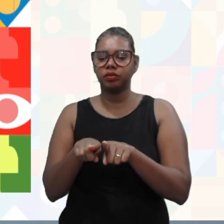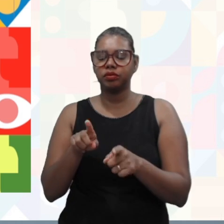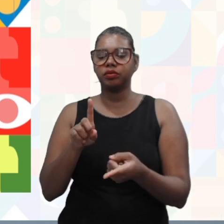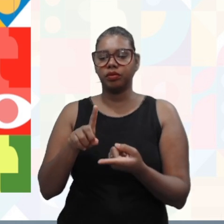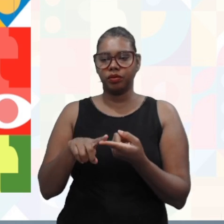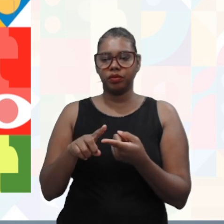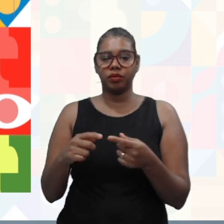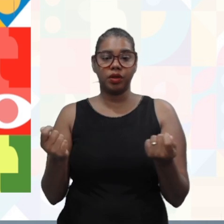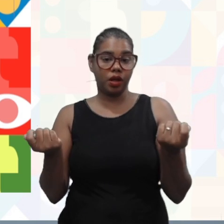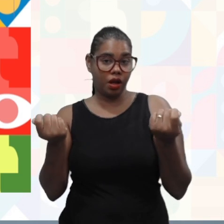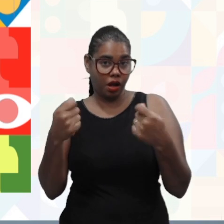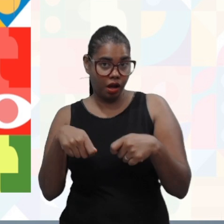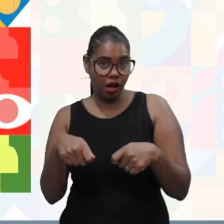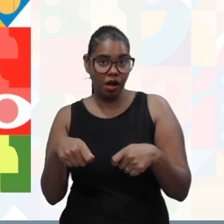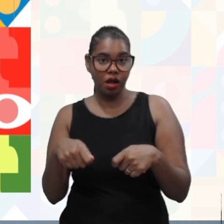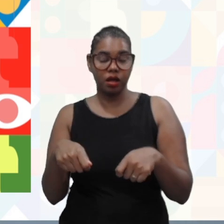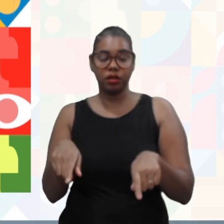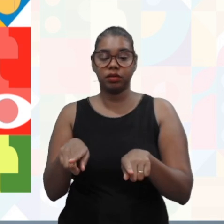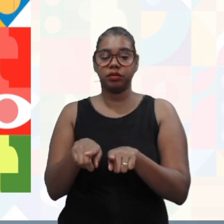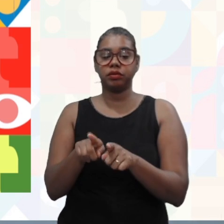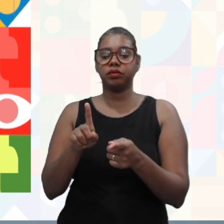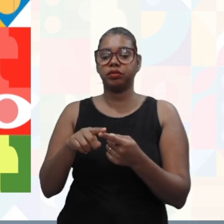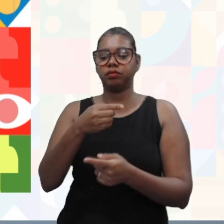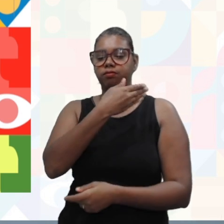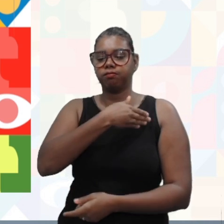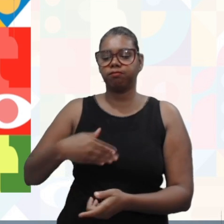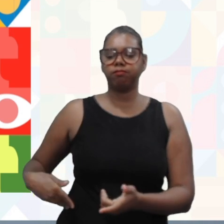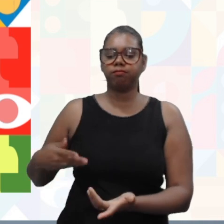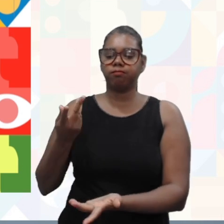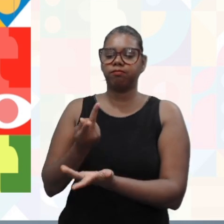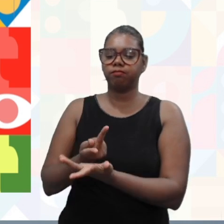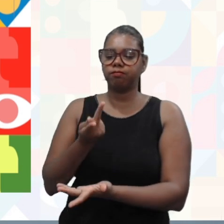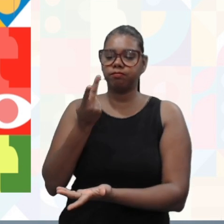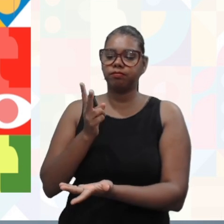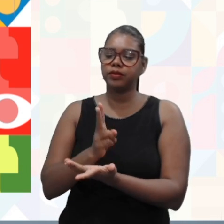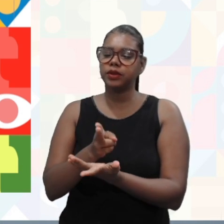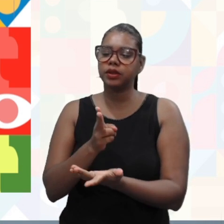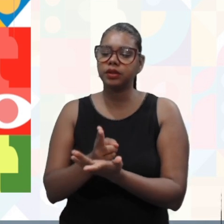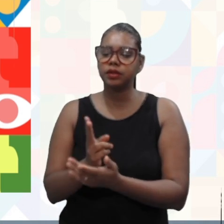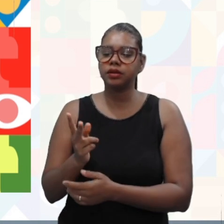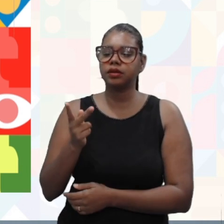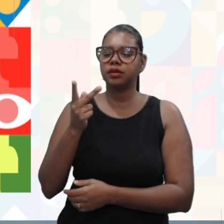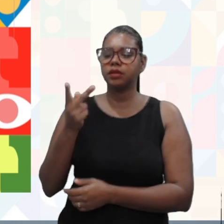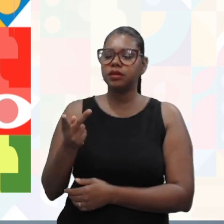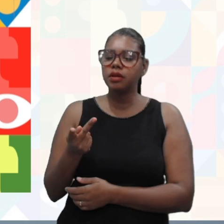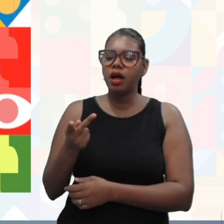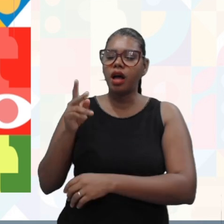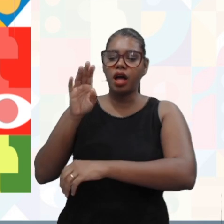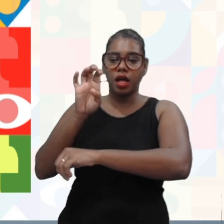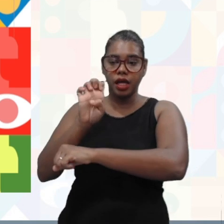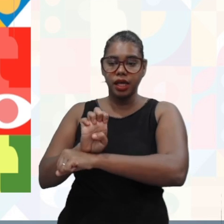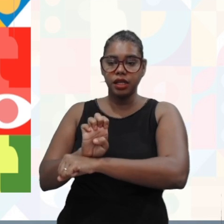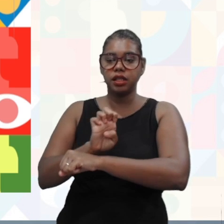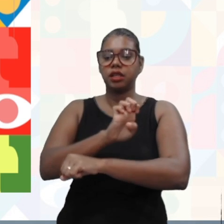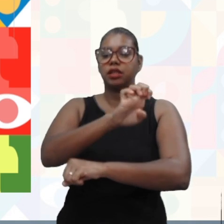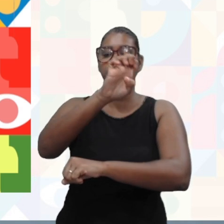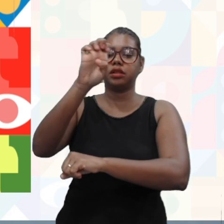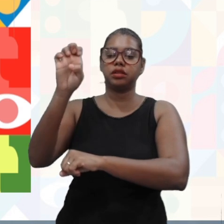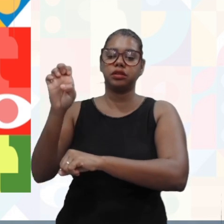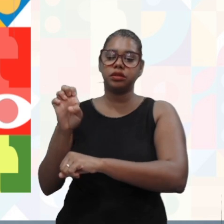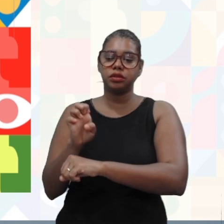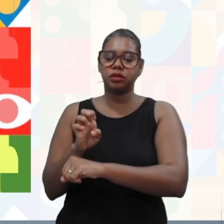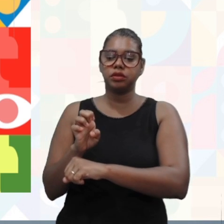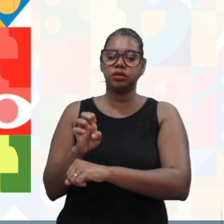que possibilitam a ação governamental. Então, sempre que a gente falar de Estado no maiúsculo, a gente está falando a respeito